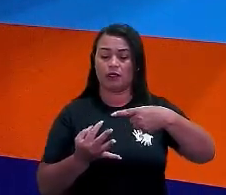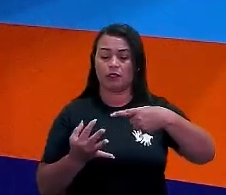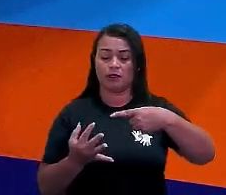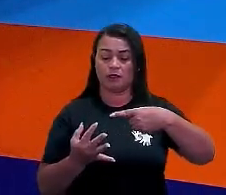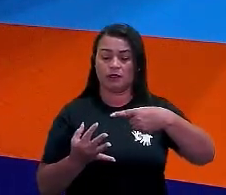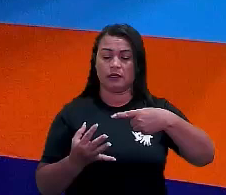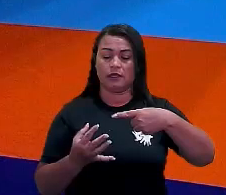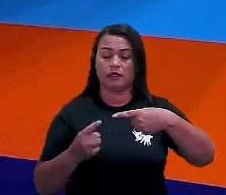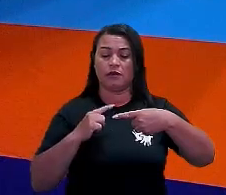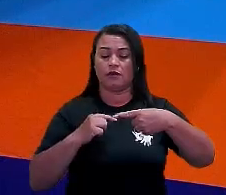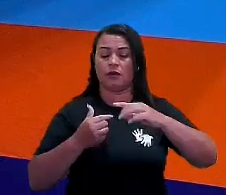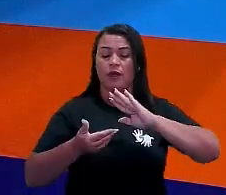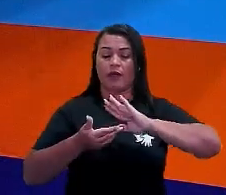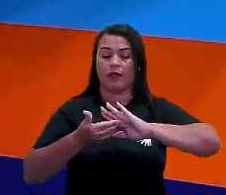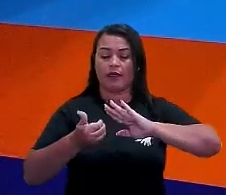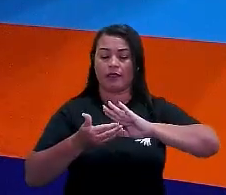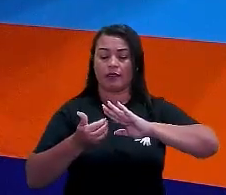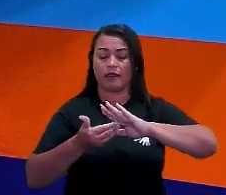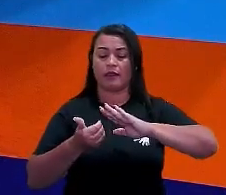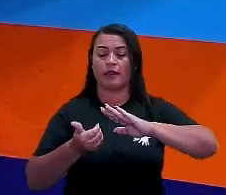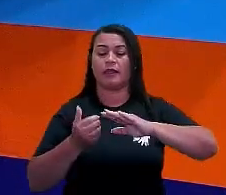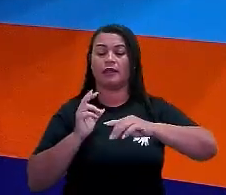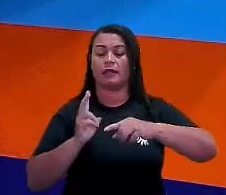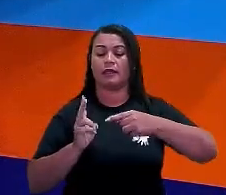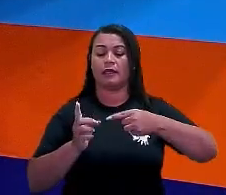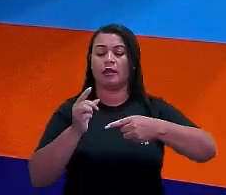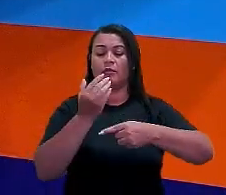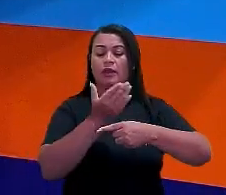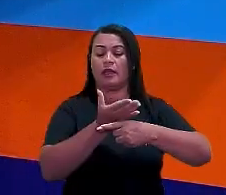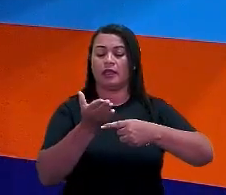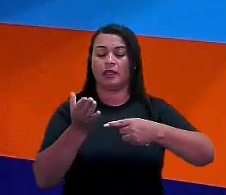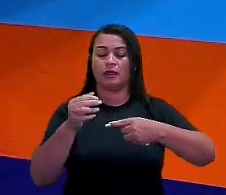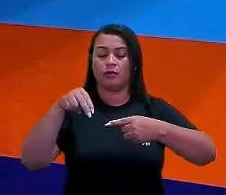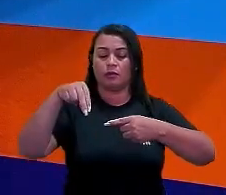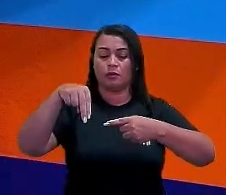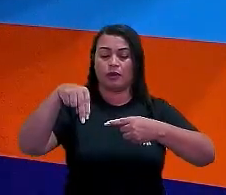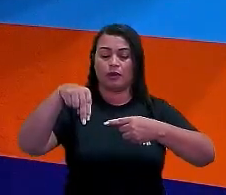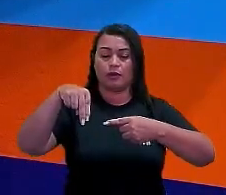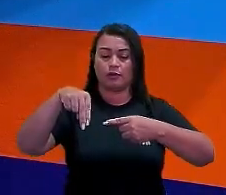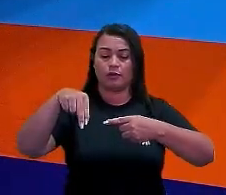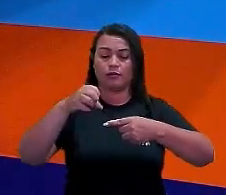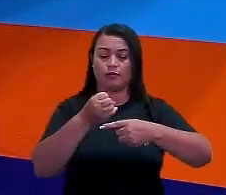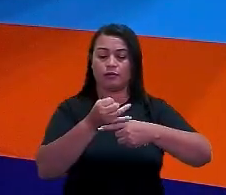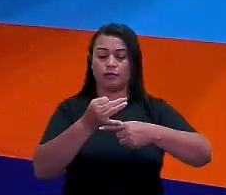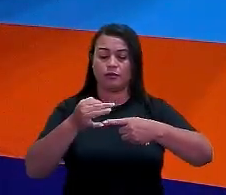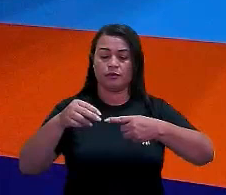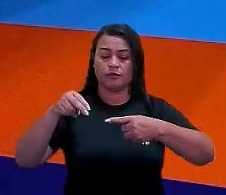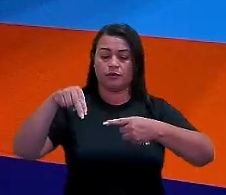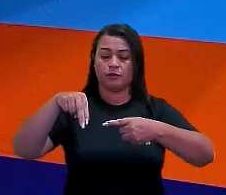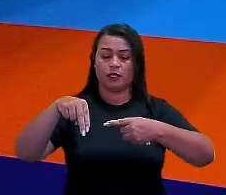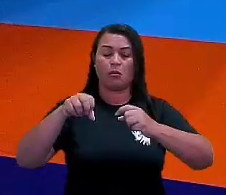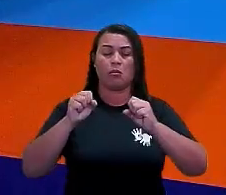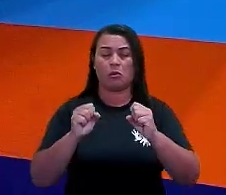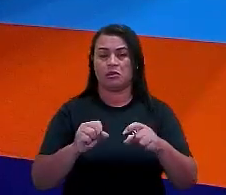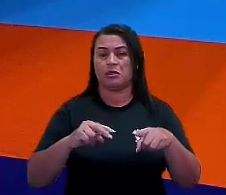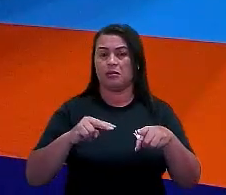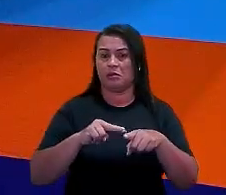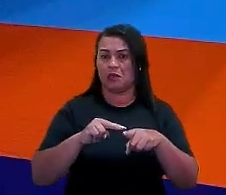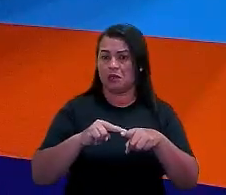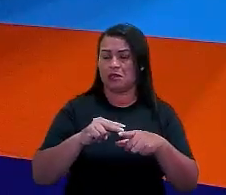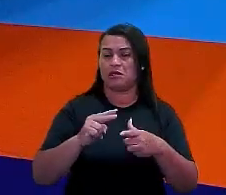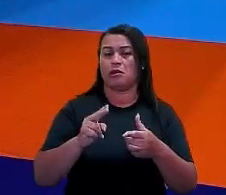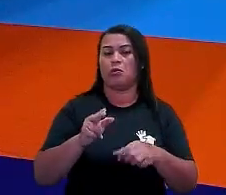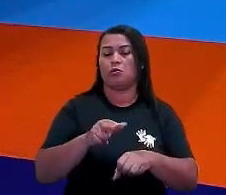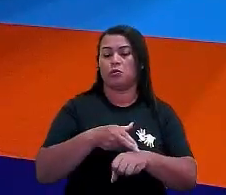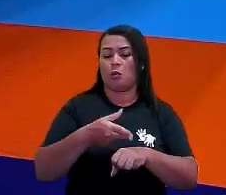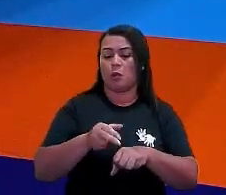que for consumida vai ficar em cima no numerador, tá certo? Pode ser com pizza, com